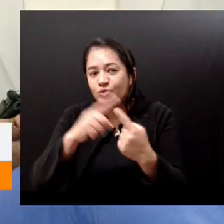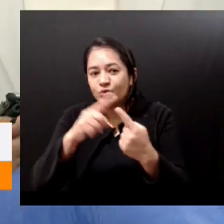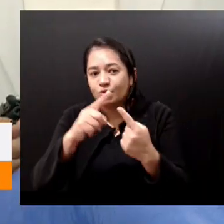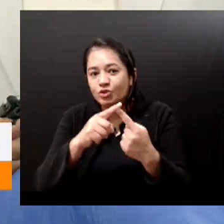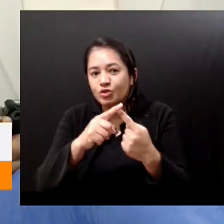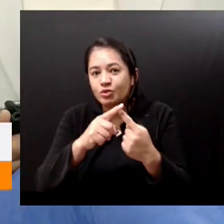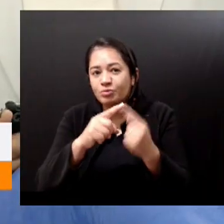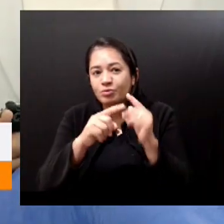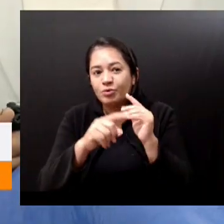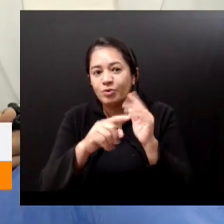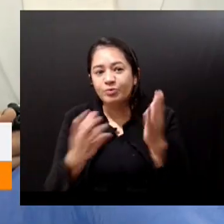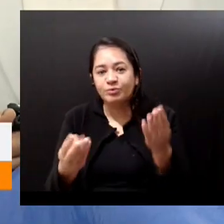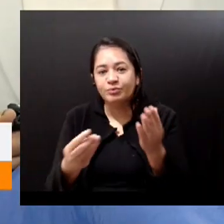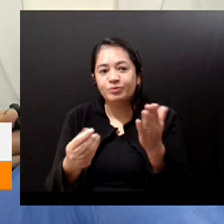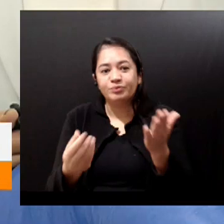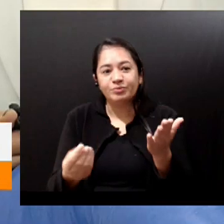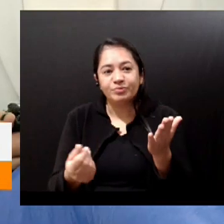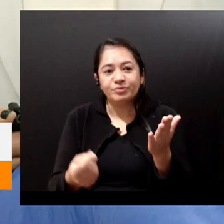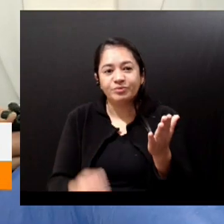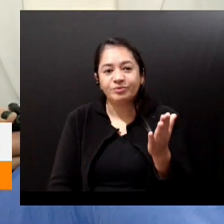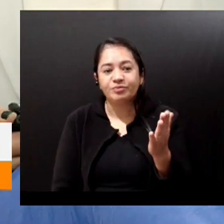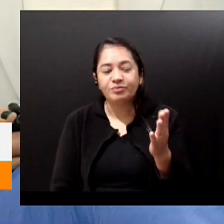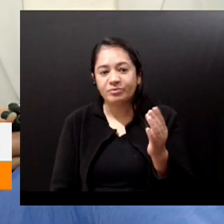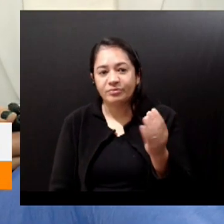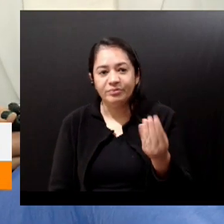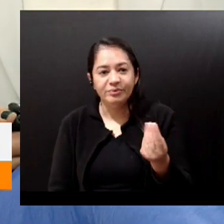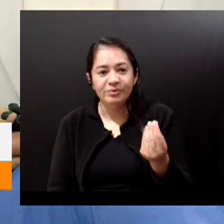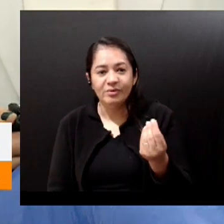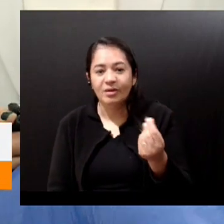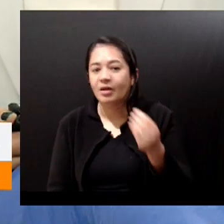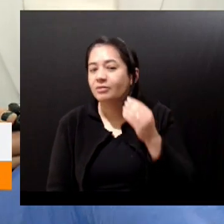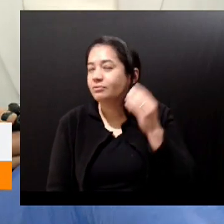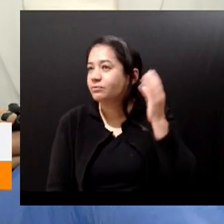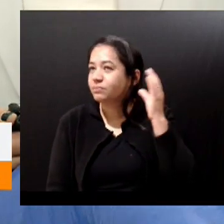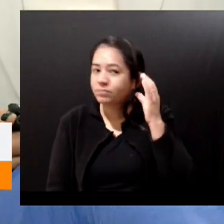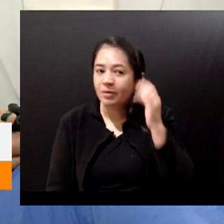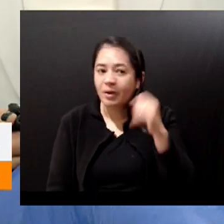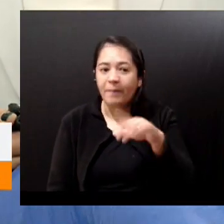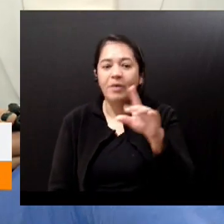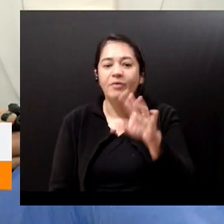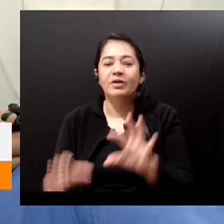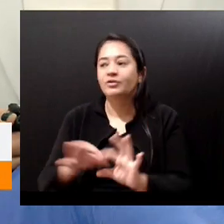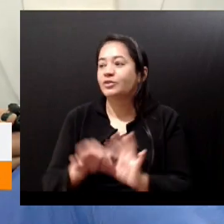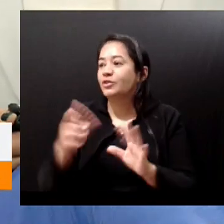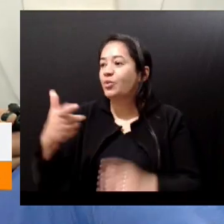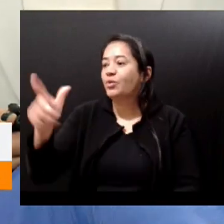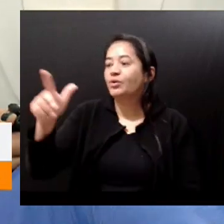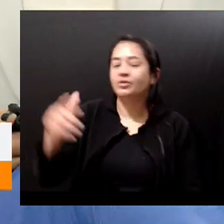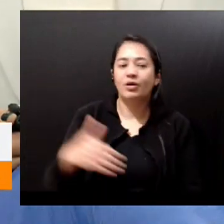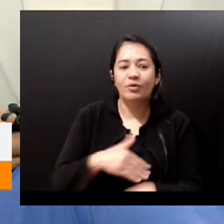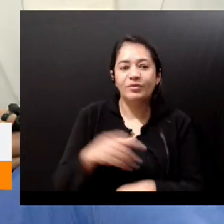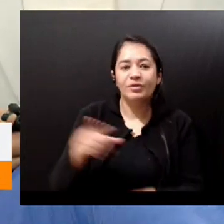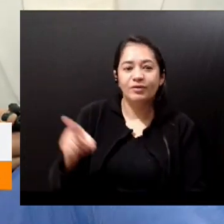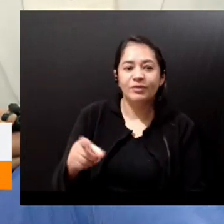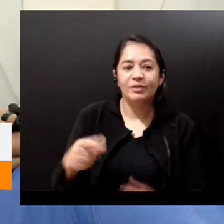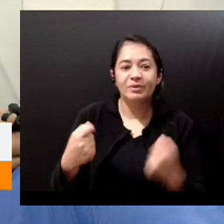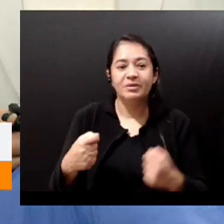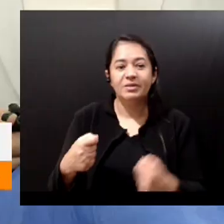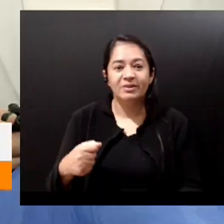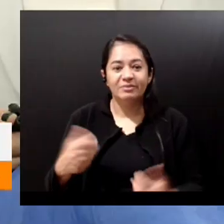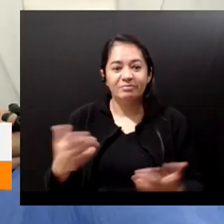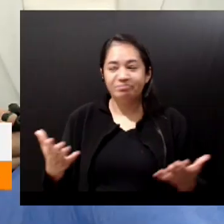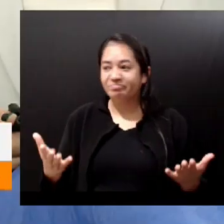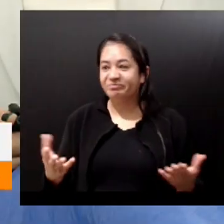essa imagem, né? Esse retorno, mais você está autorizando o outro a vir falar com você. Ou seja, você se coloca mais sociável. Então, aí fica uma